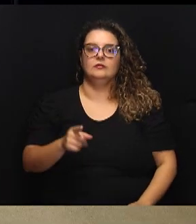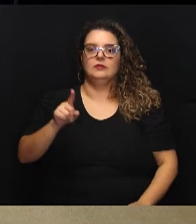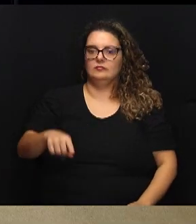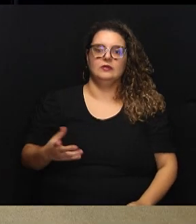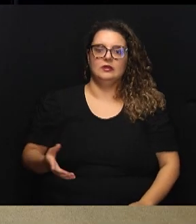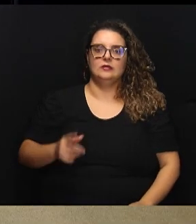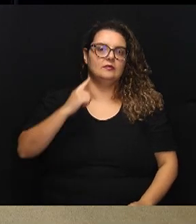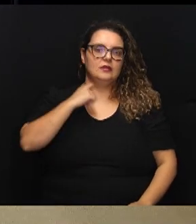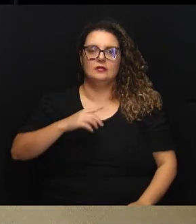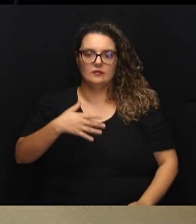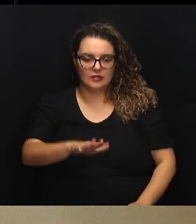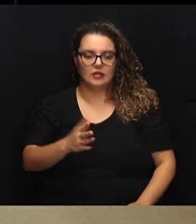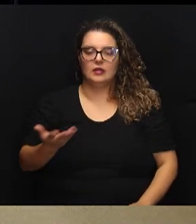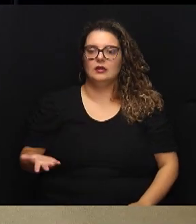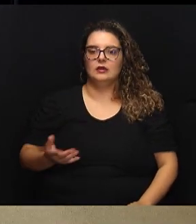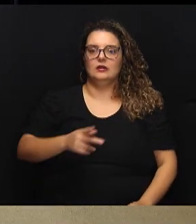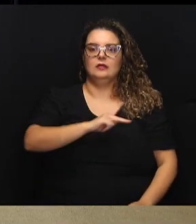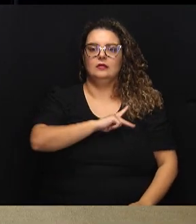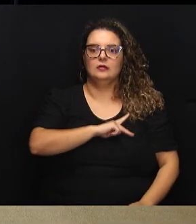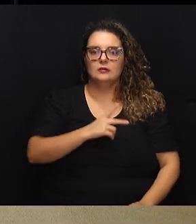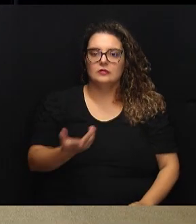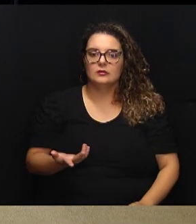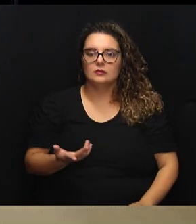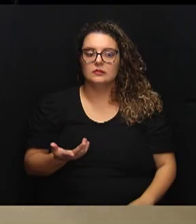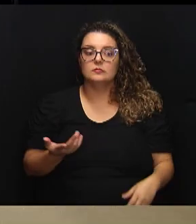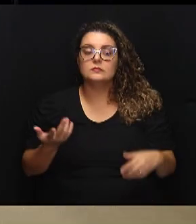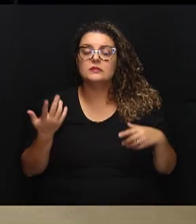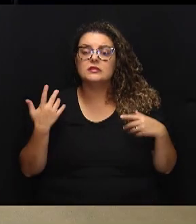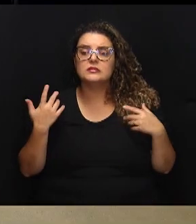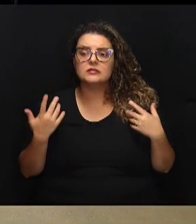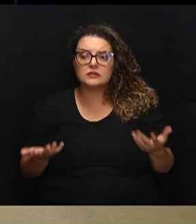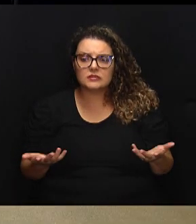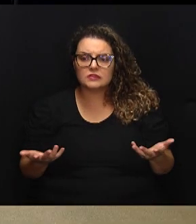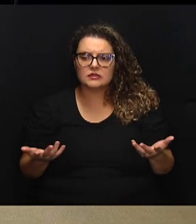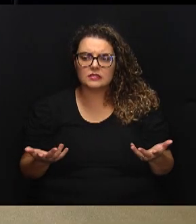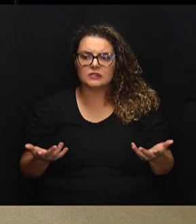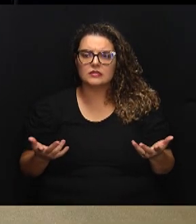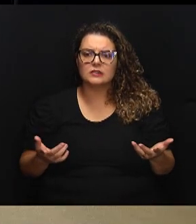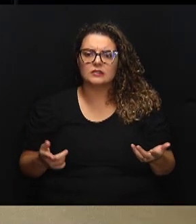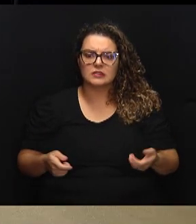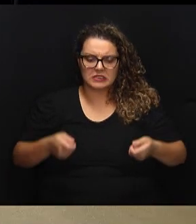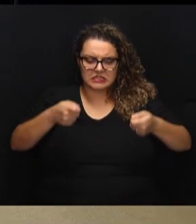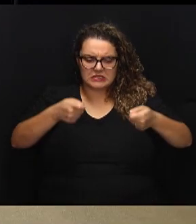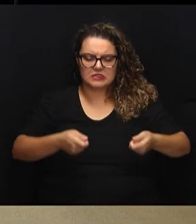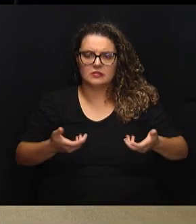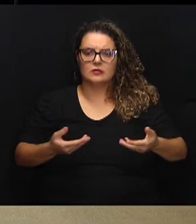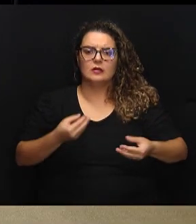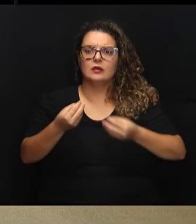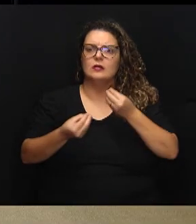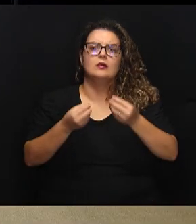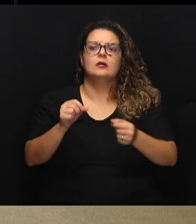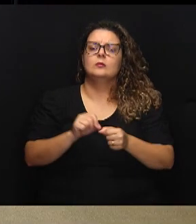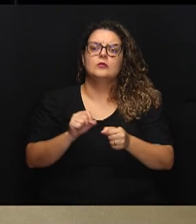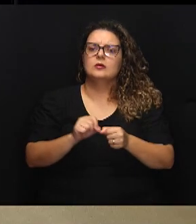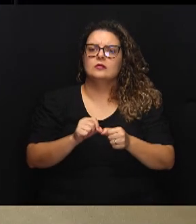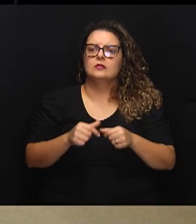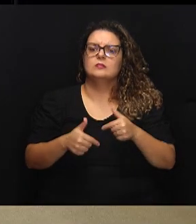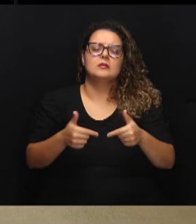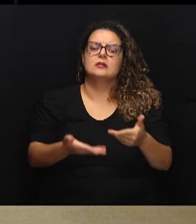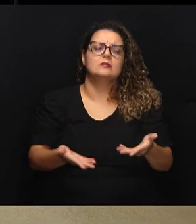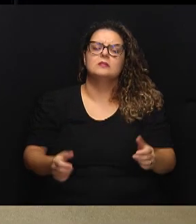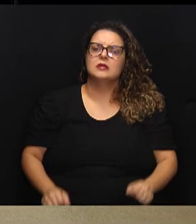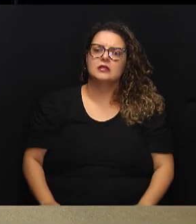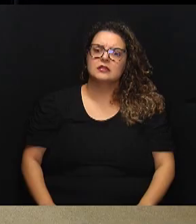ser flamenguista, vai ser palmeirense. Mas e aí? Essa imposição, né? Como é que a gente faz para trabalhar isso? E